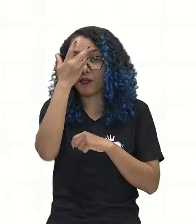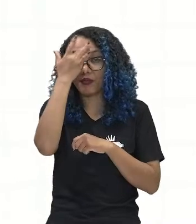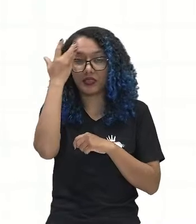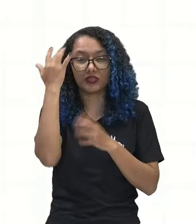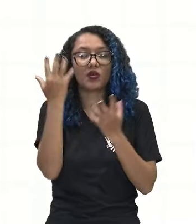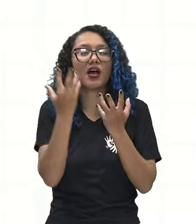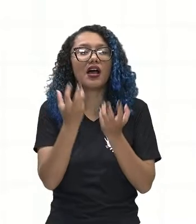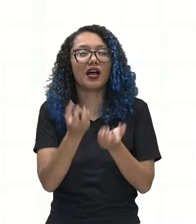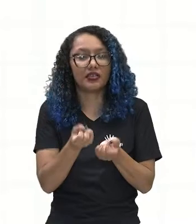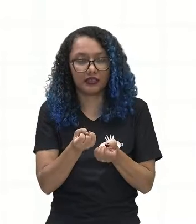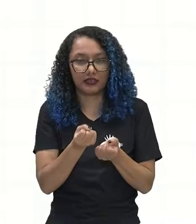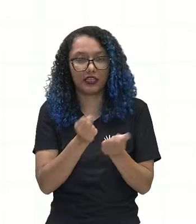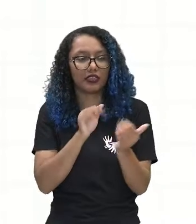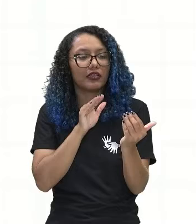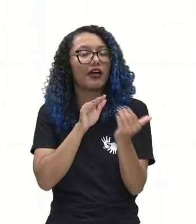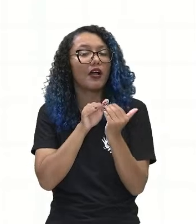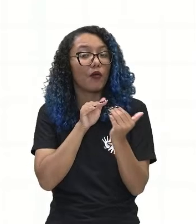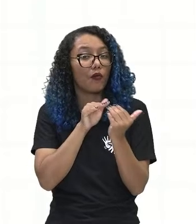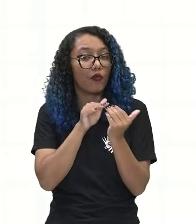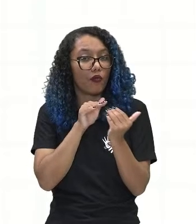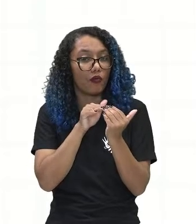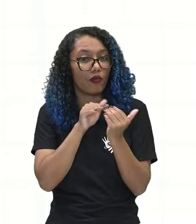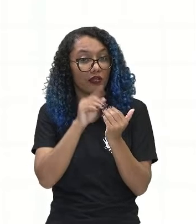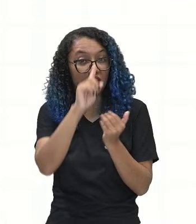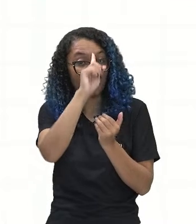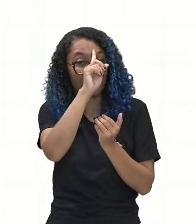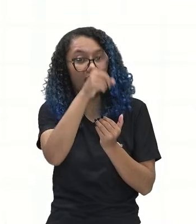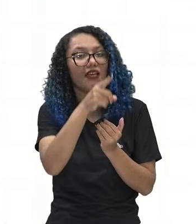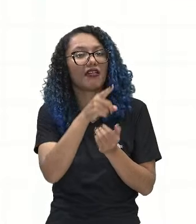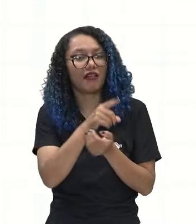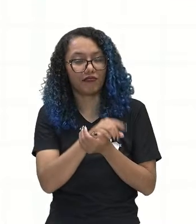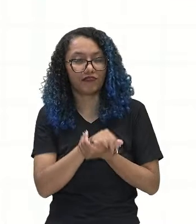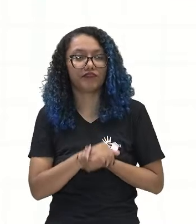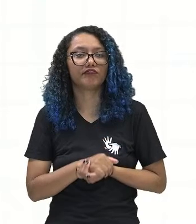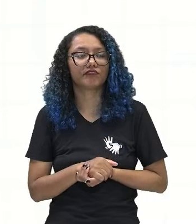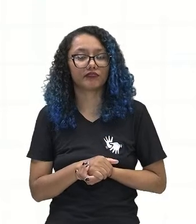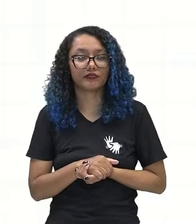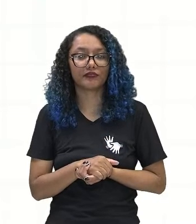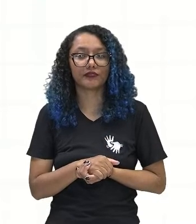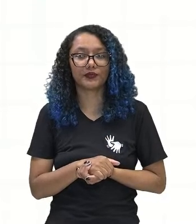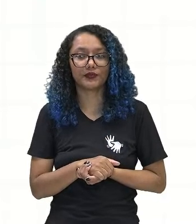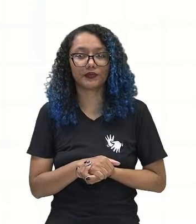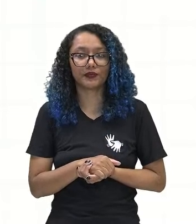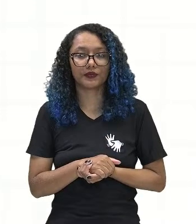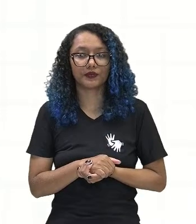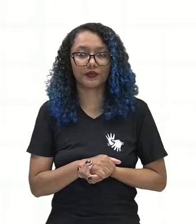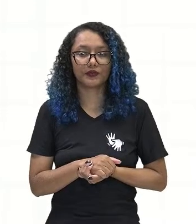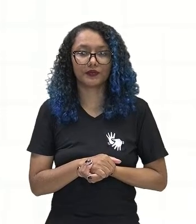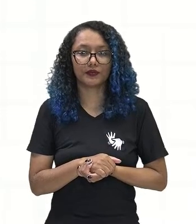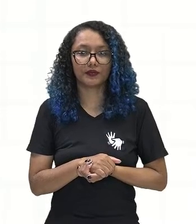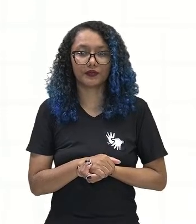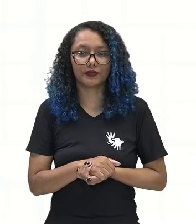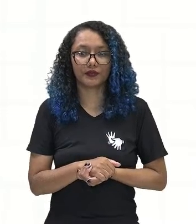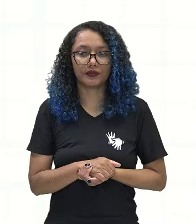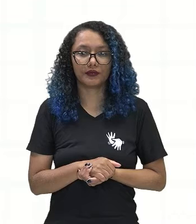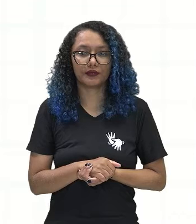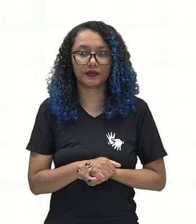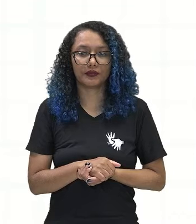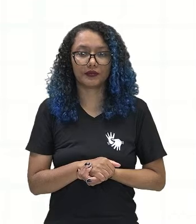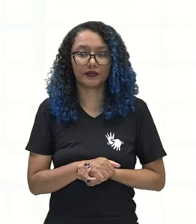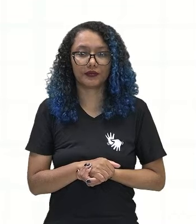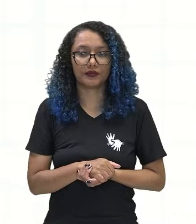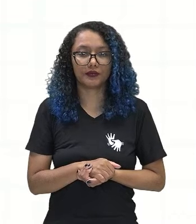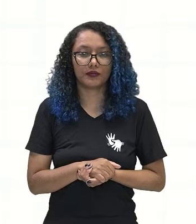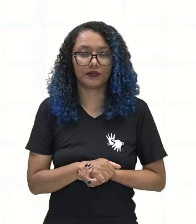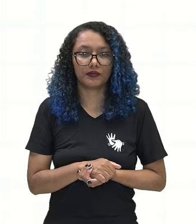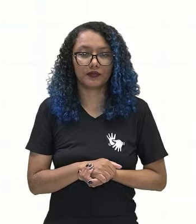à concordância com essas, né, com essa ideia, né, para que essa pessoa aceite